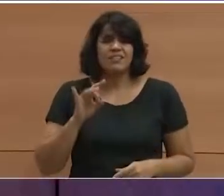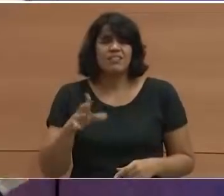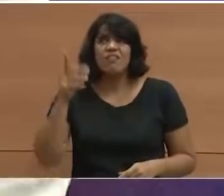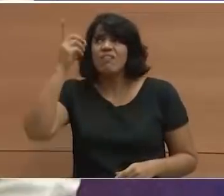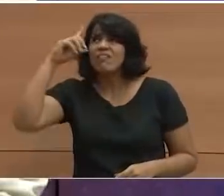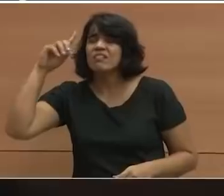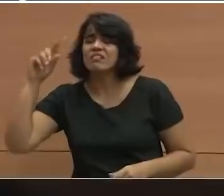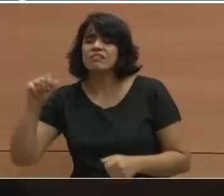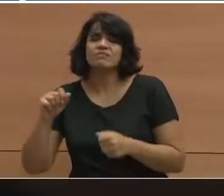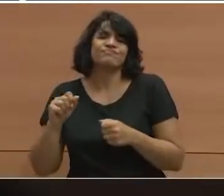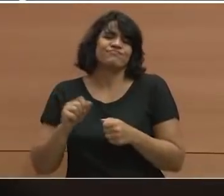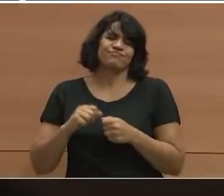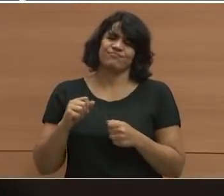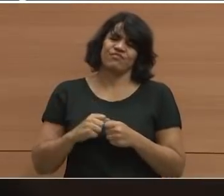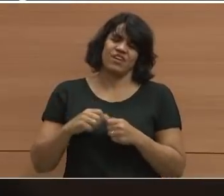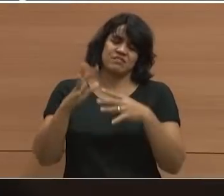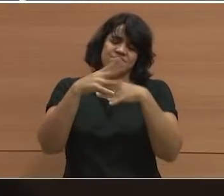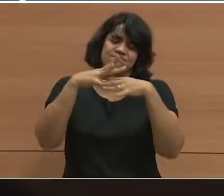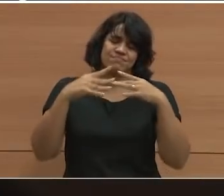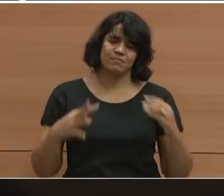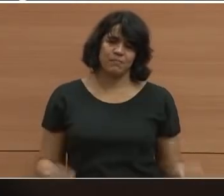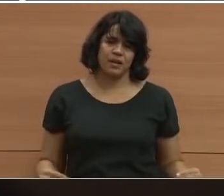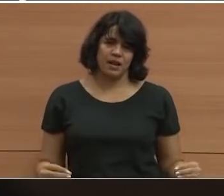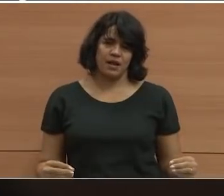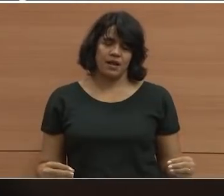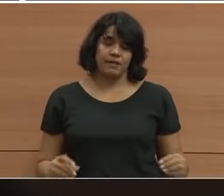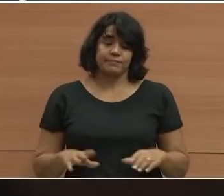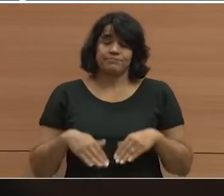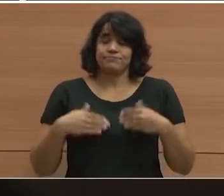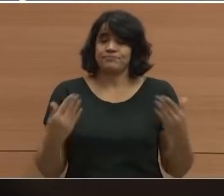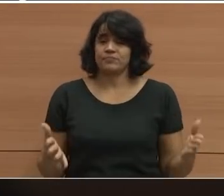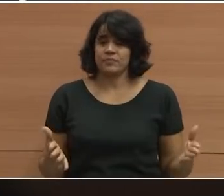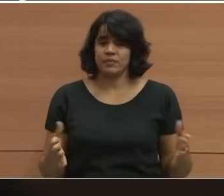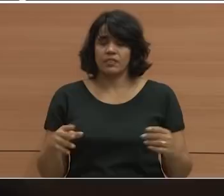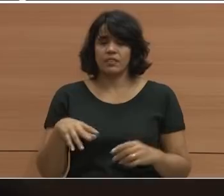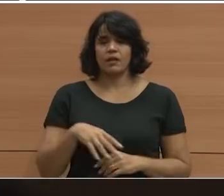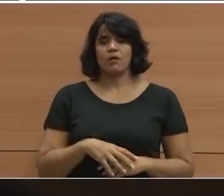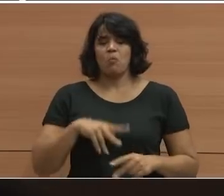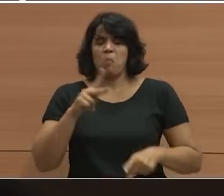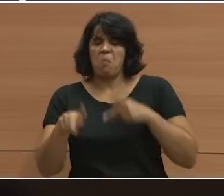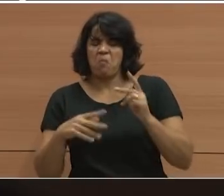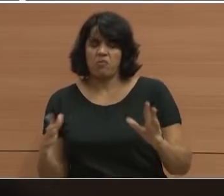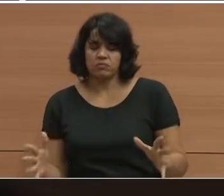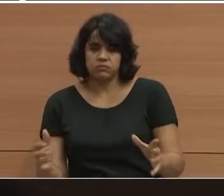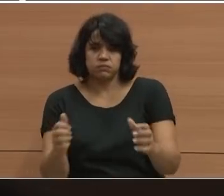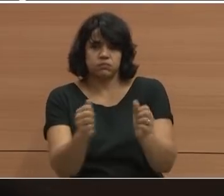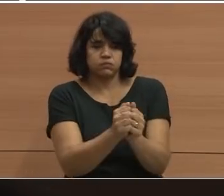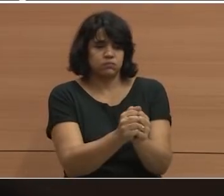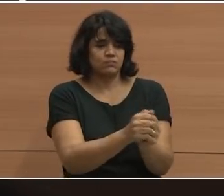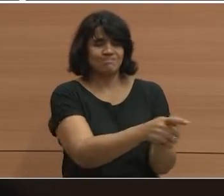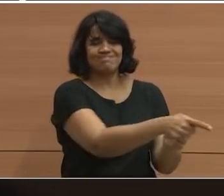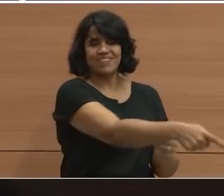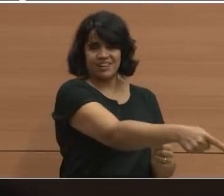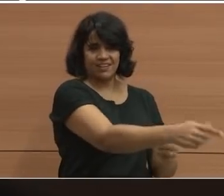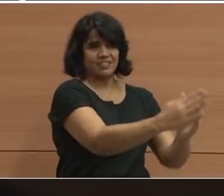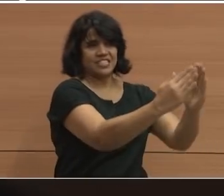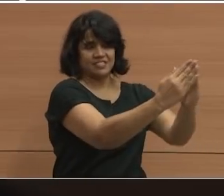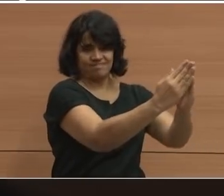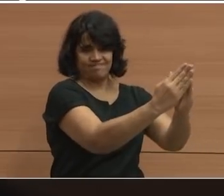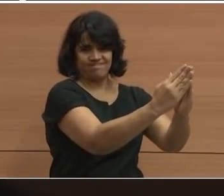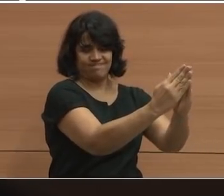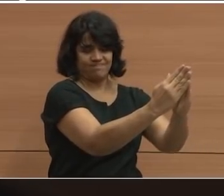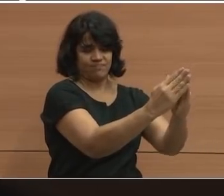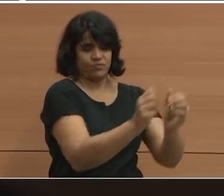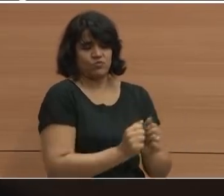Ao versículo 12, à vista disso, Pedro então se dirigiu ao povo dizendo: israelitas, por que vos